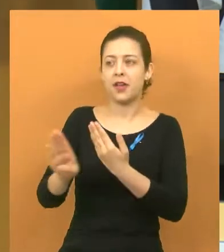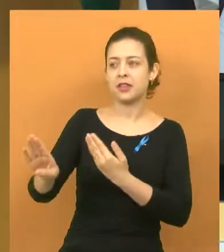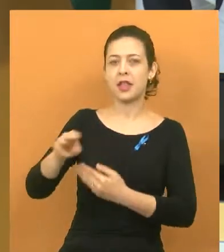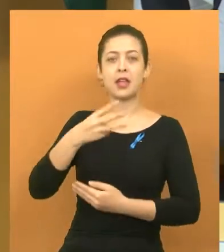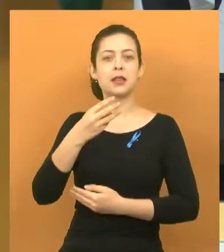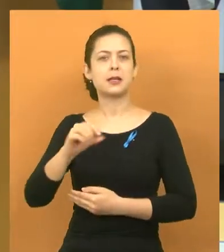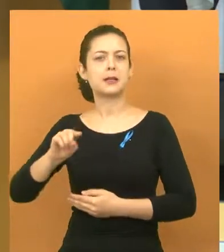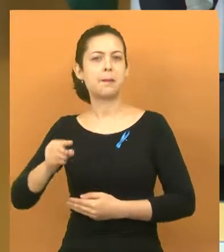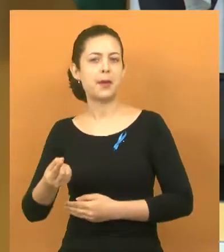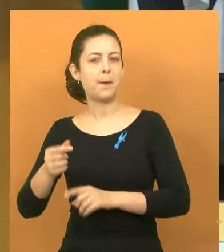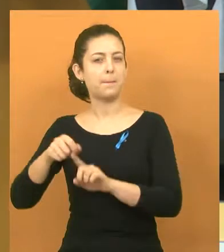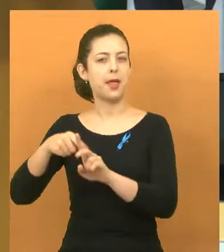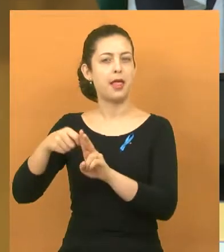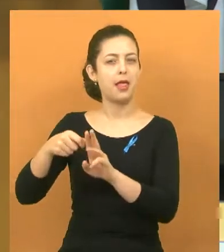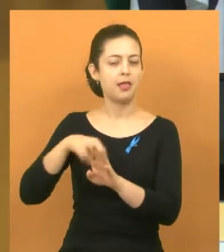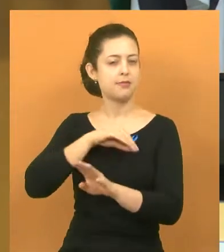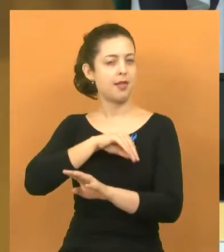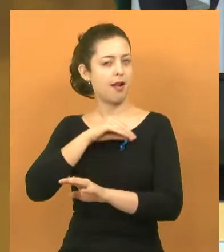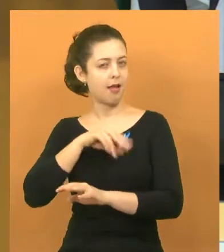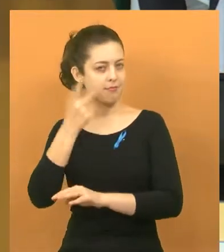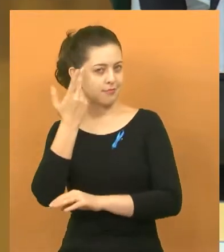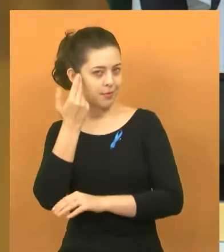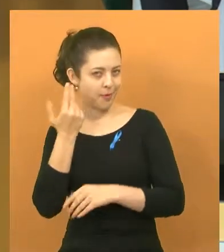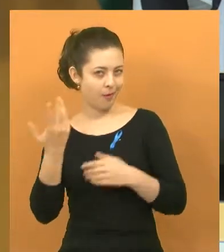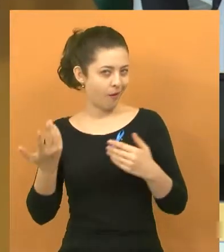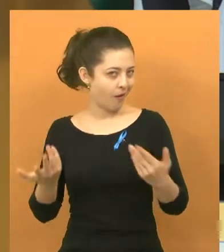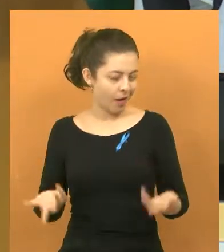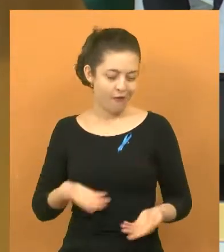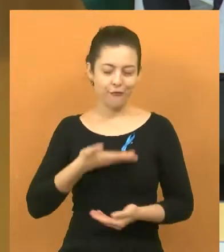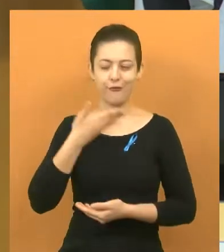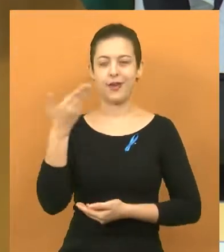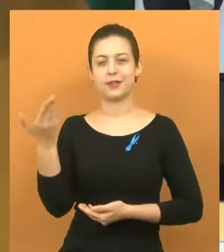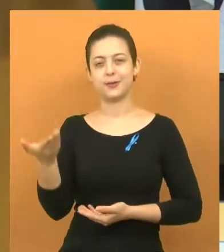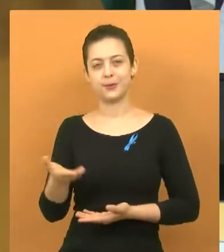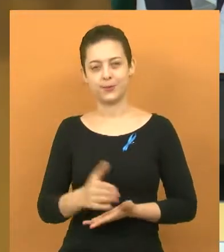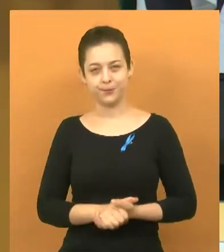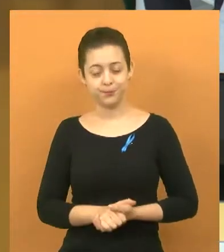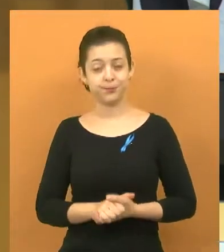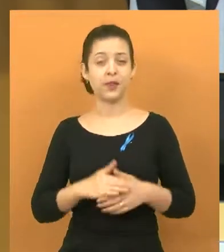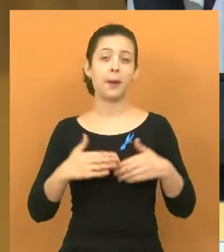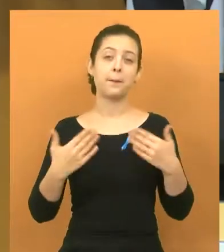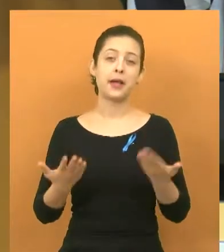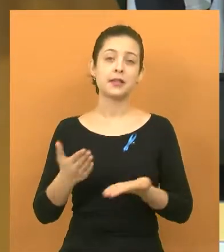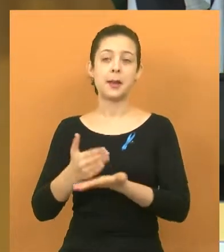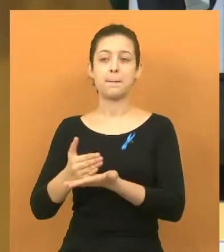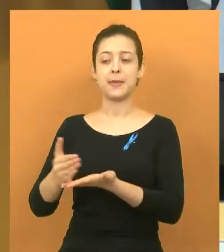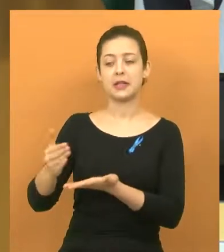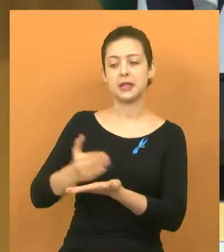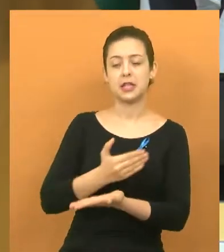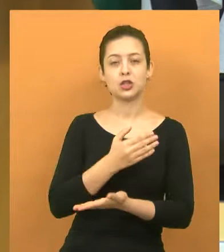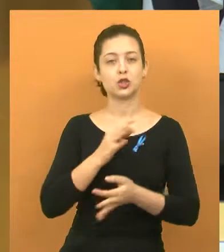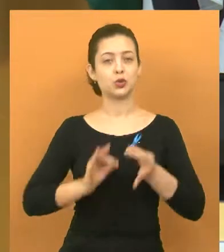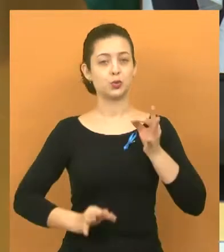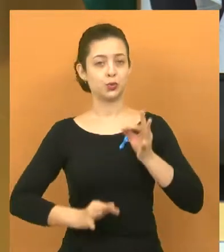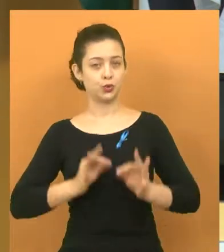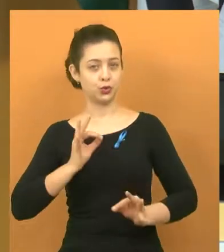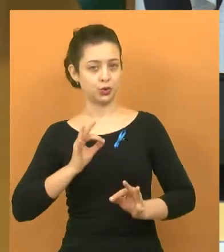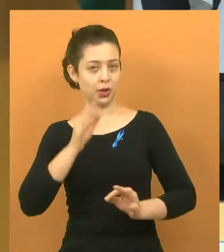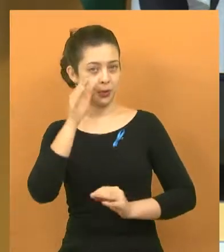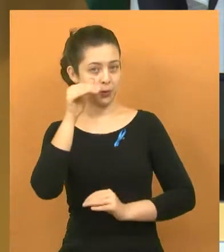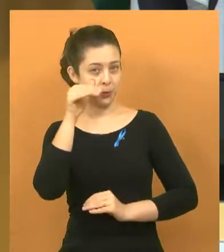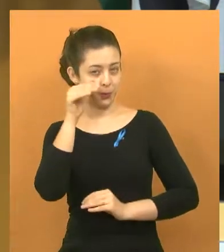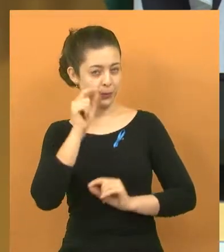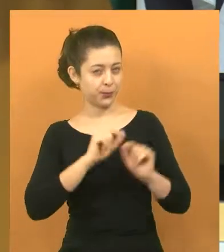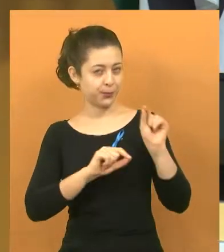seus 30 mil reais por mês, né, Fernando? Aí é fácil, né? Mas pelo menos a metade da justiça foi feita. O